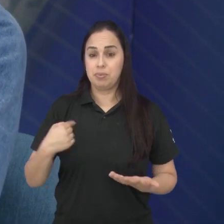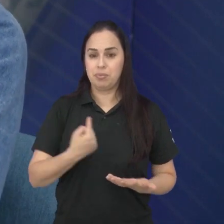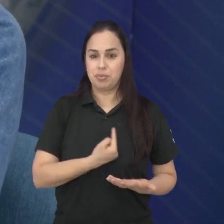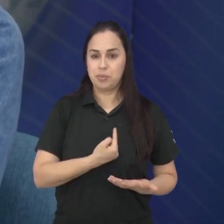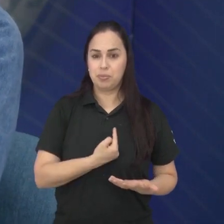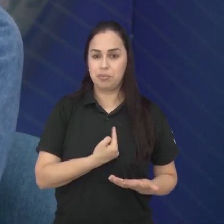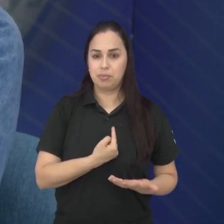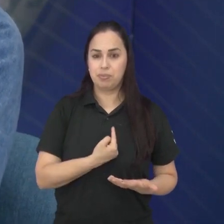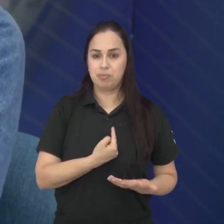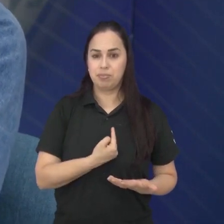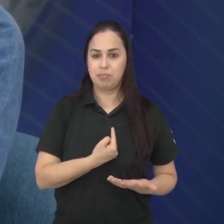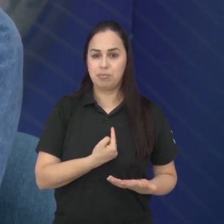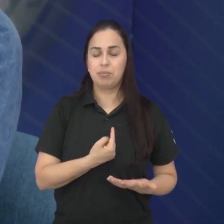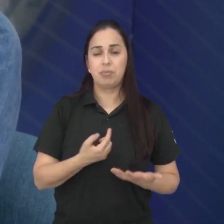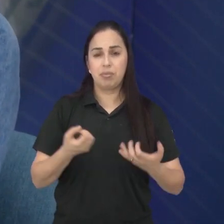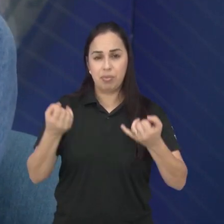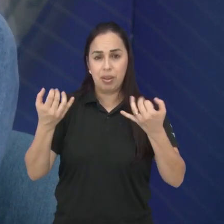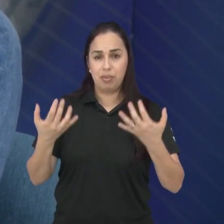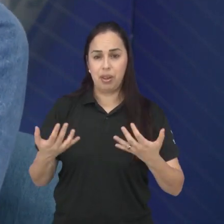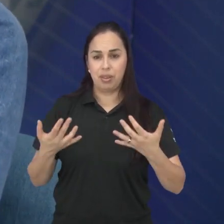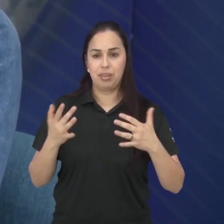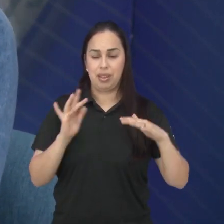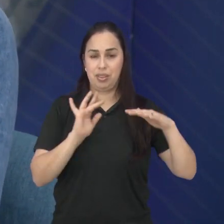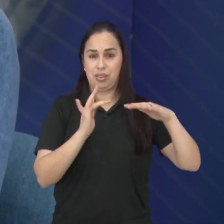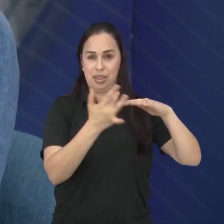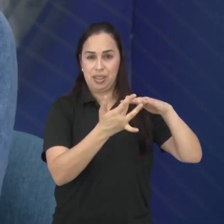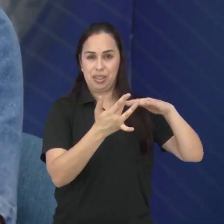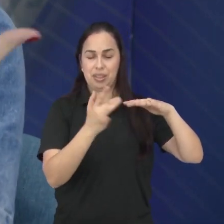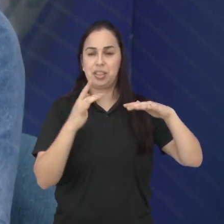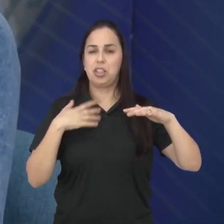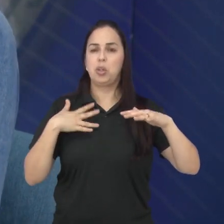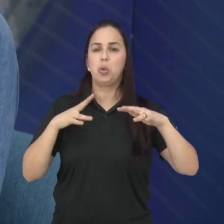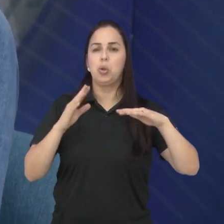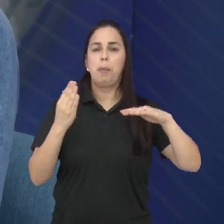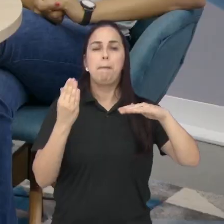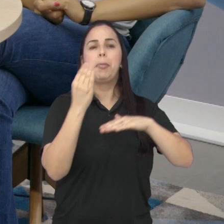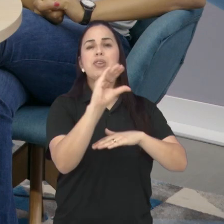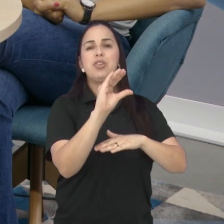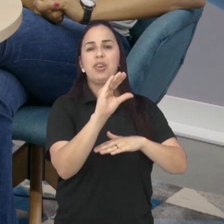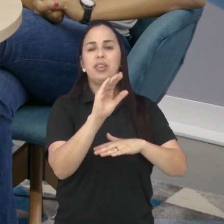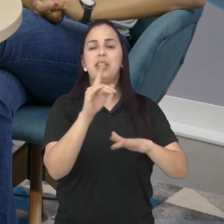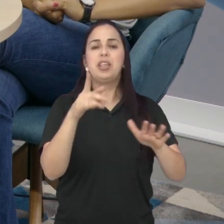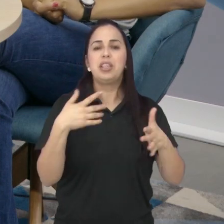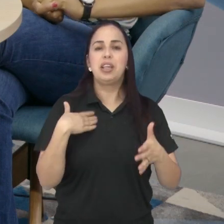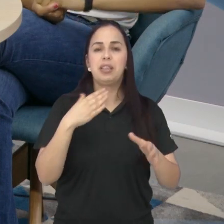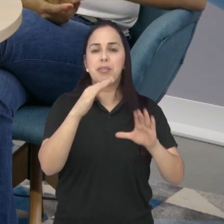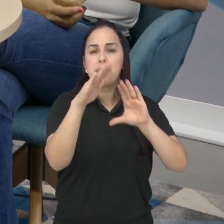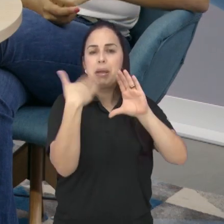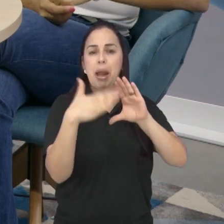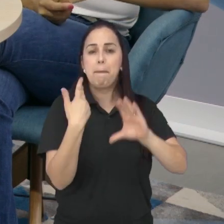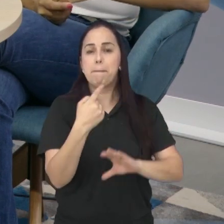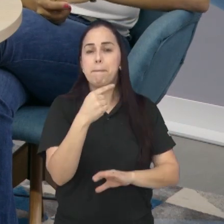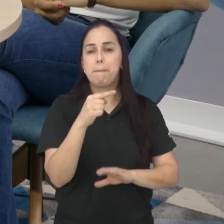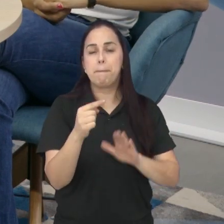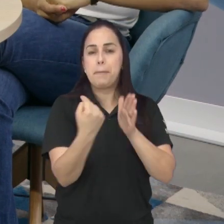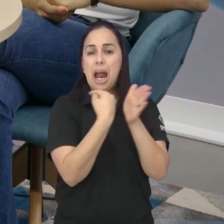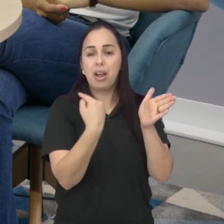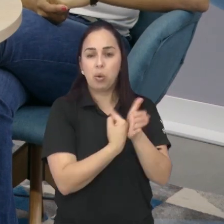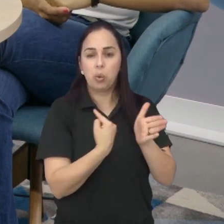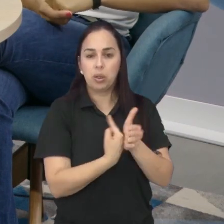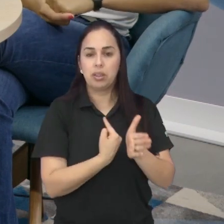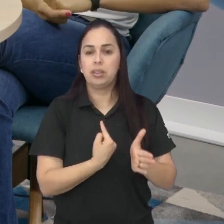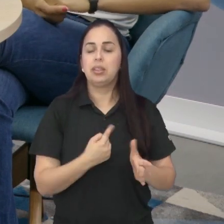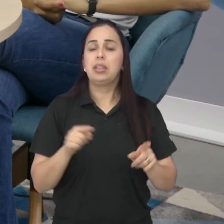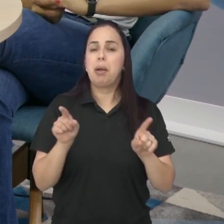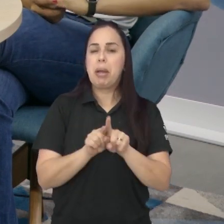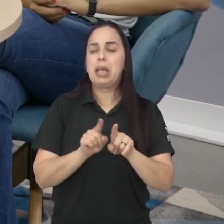algumas... a gente falou nas redes sociais do Diálogos da Cidade que a gente ia falar sobre esse tema e a gente recebeu algumas perguntas. E algumas perguntas